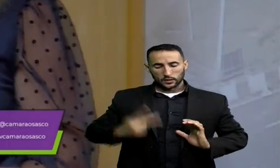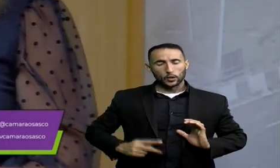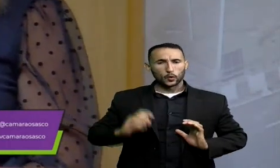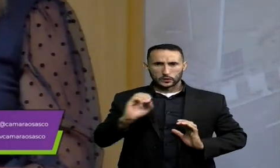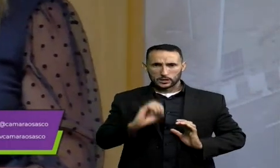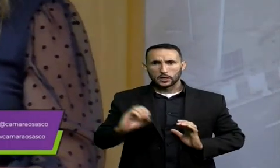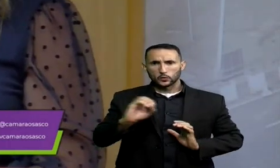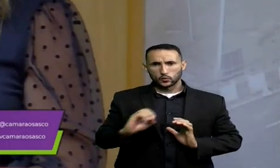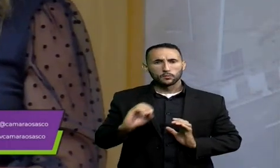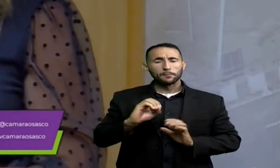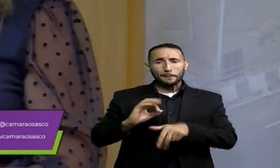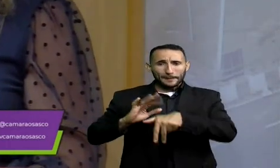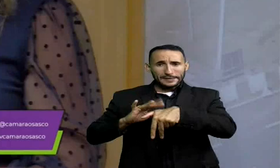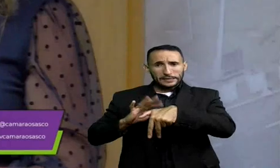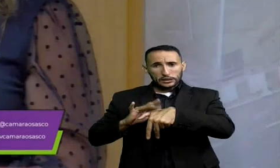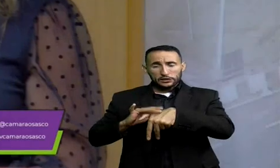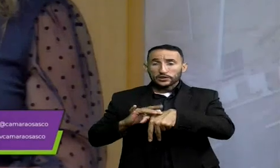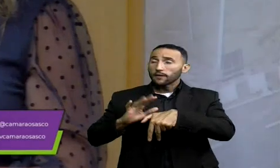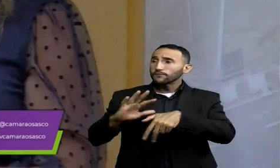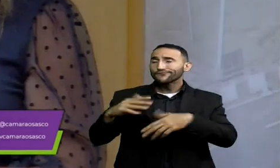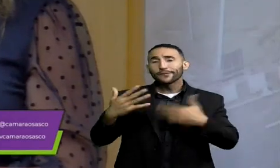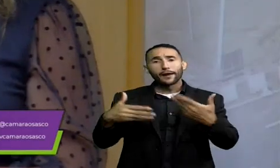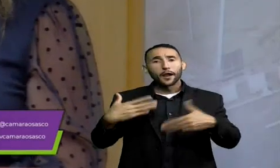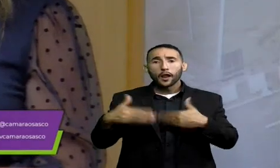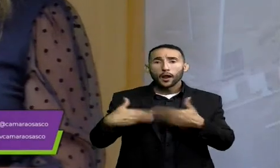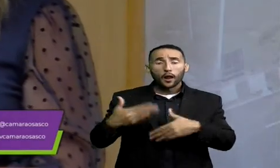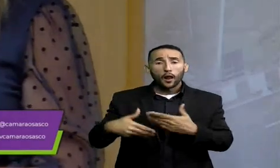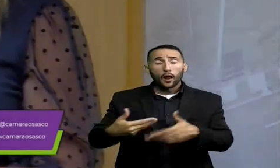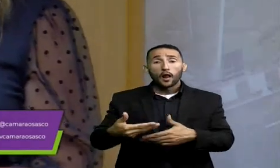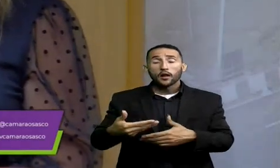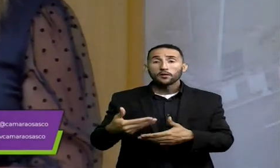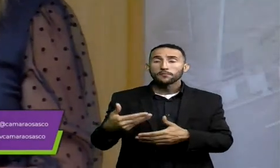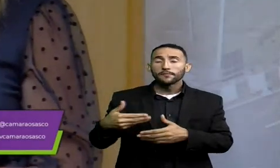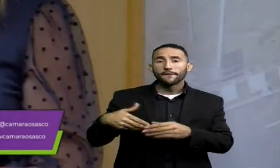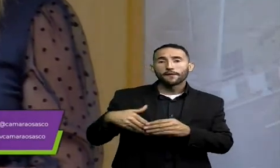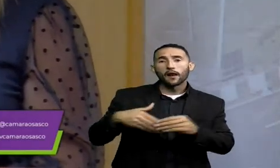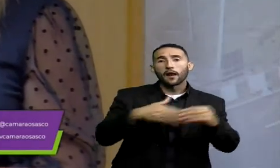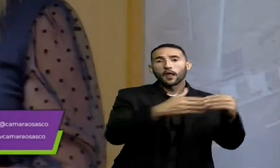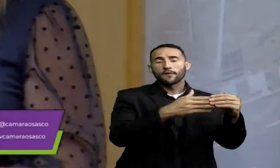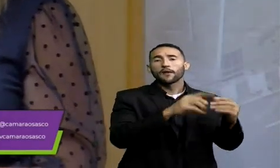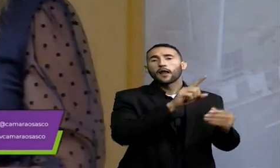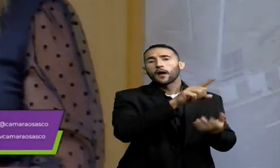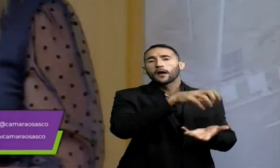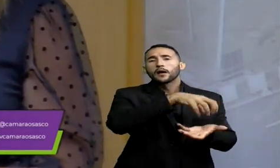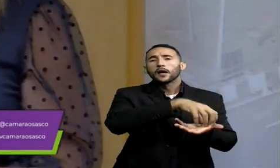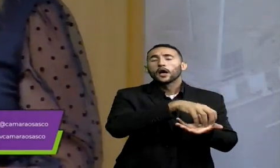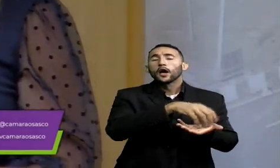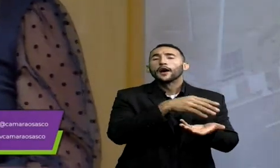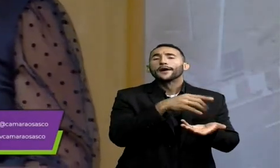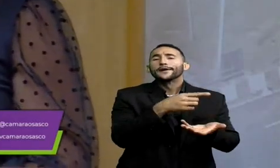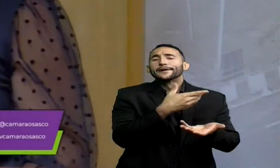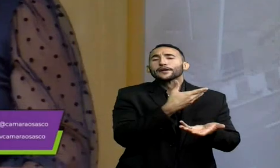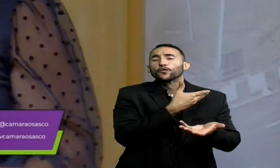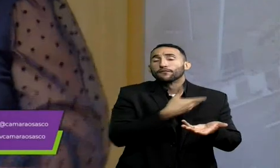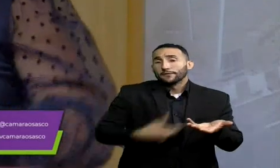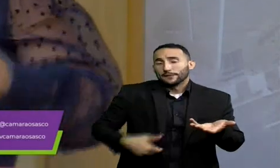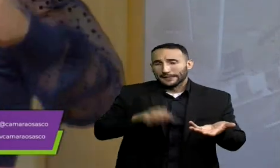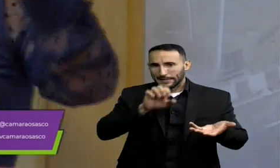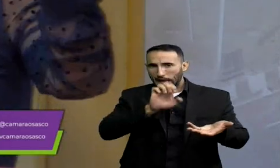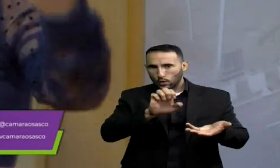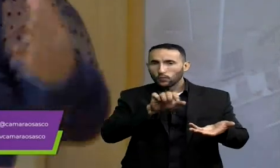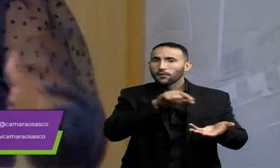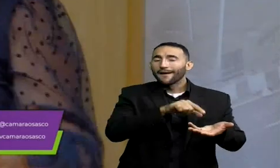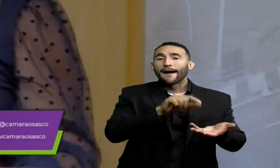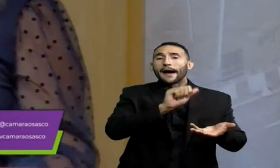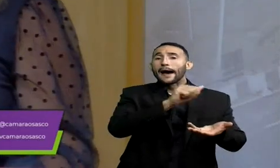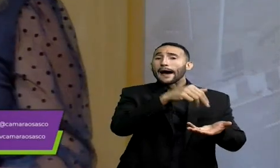um exame eh no hospital do estado seja amame de tapevi a AME de Carapicuíba eh